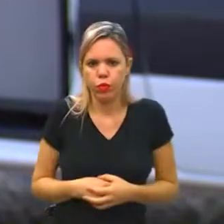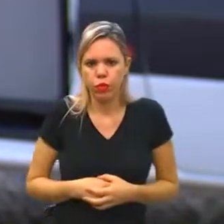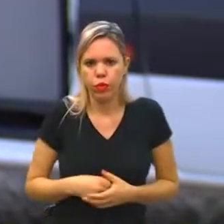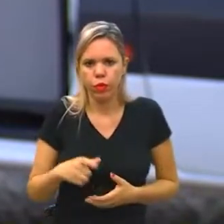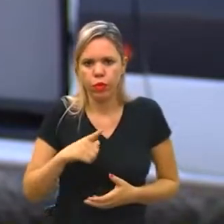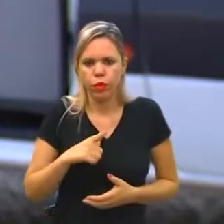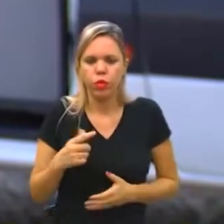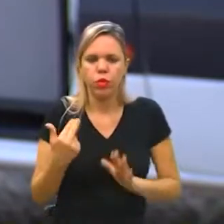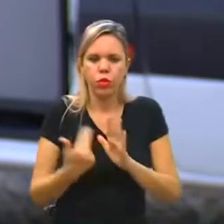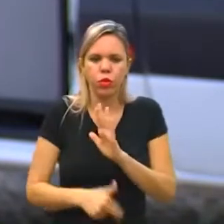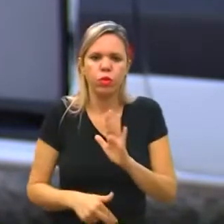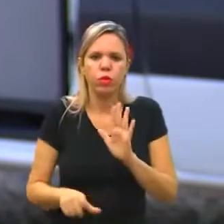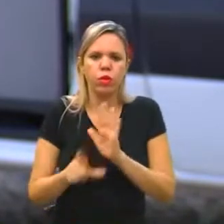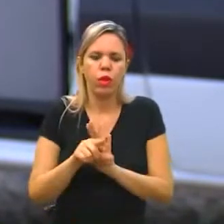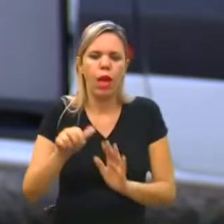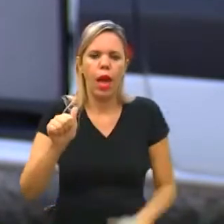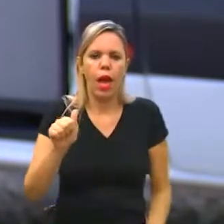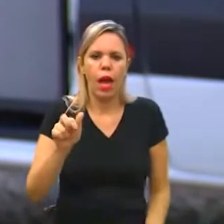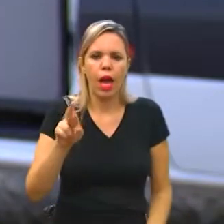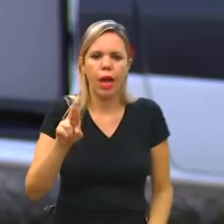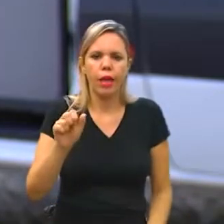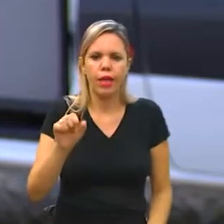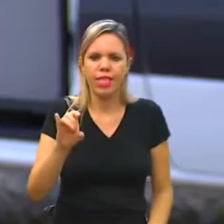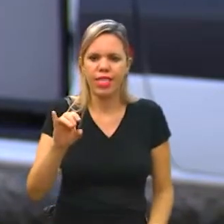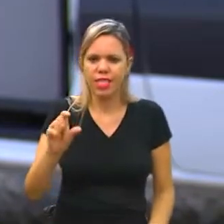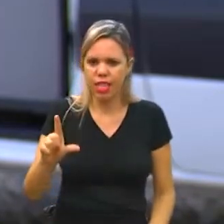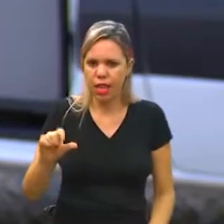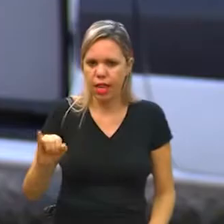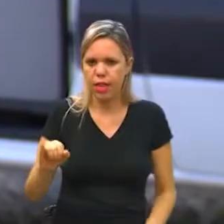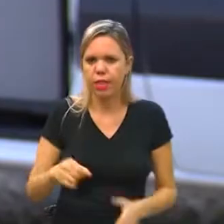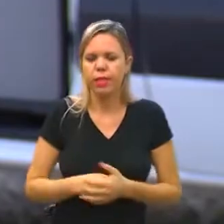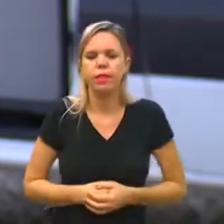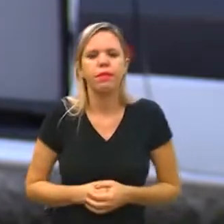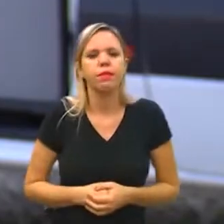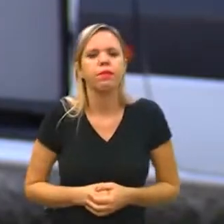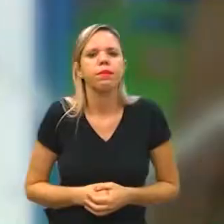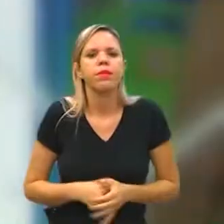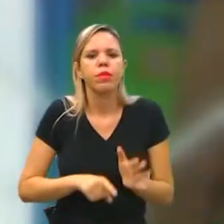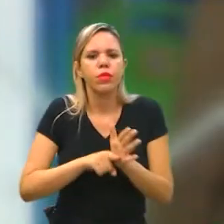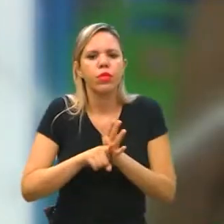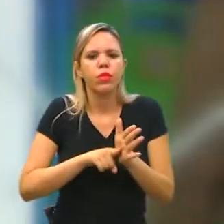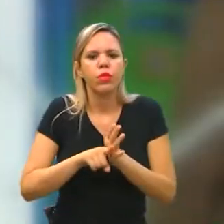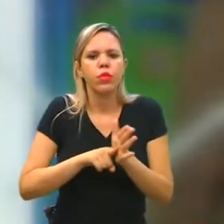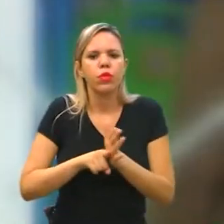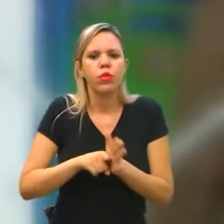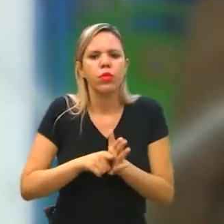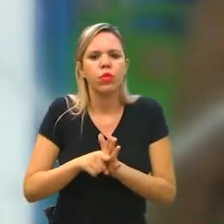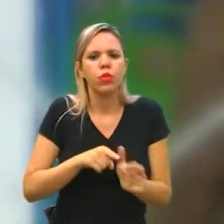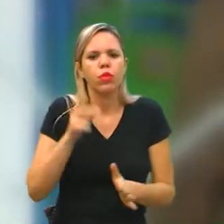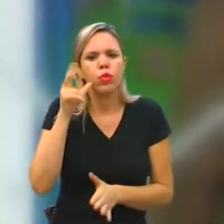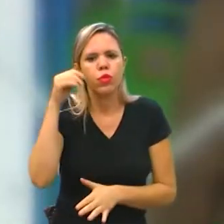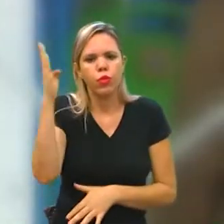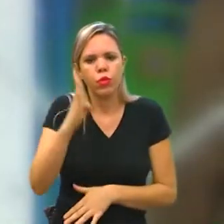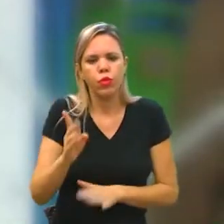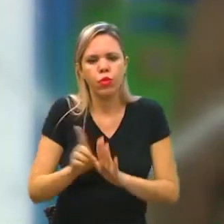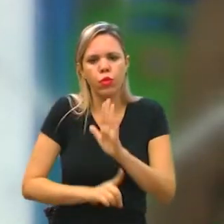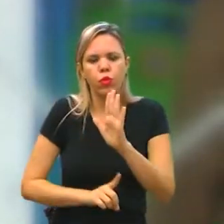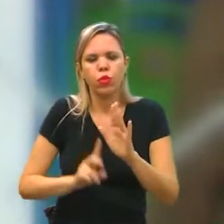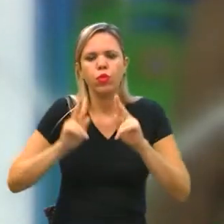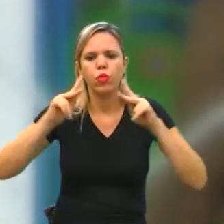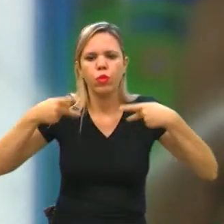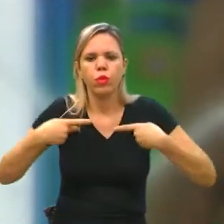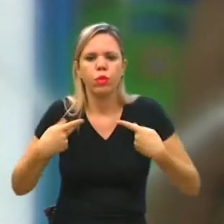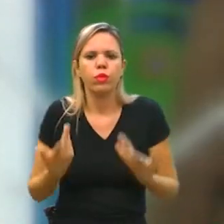federal, né? Que tem o nome, é a Lei Araceles, conhecida como Lei Araceles. Segundo dados da Ouvidoria Nacional